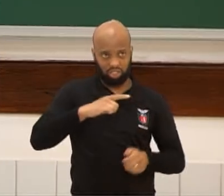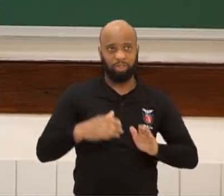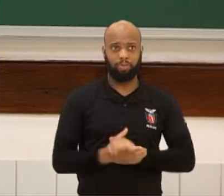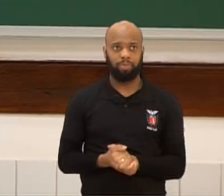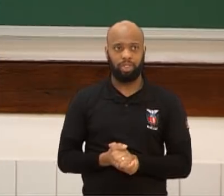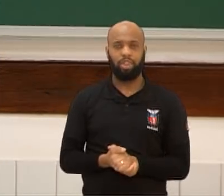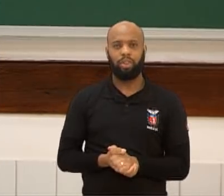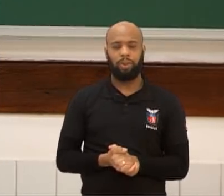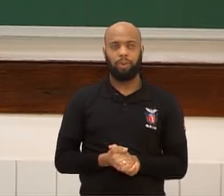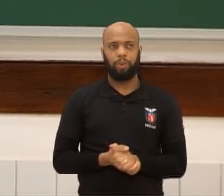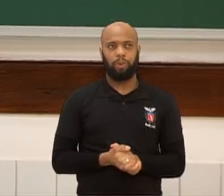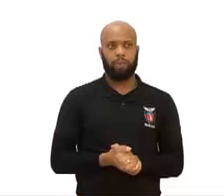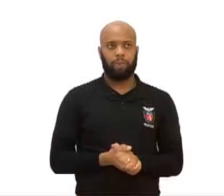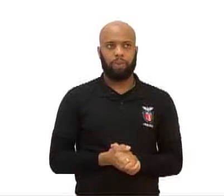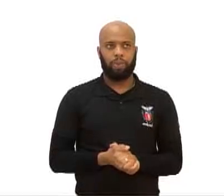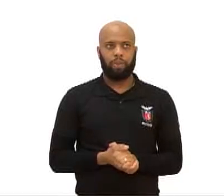acontecendo.